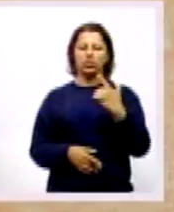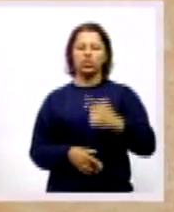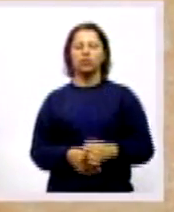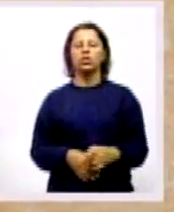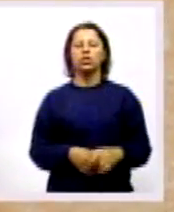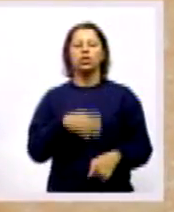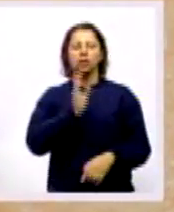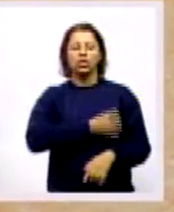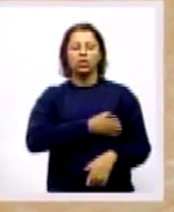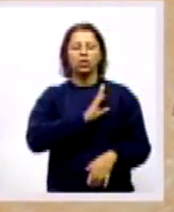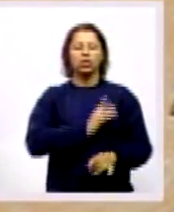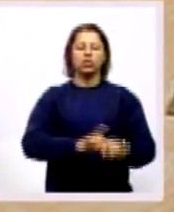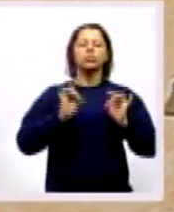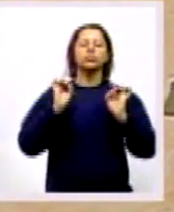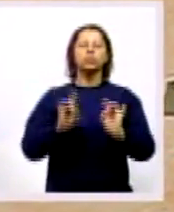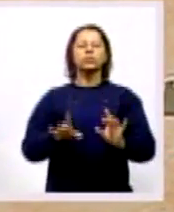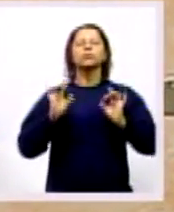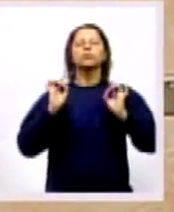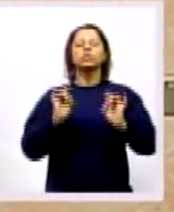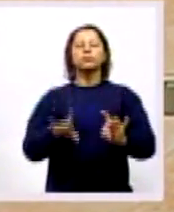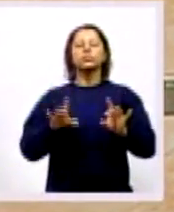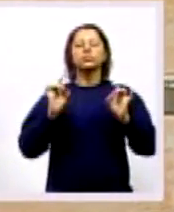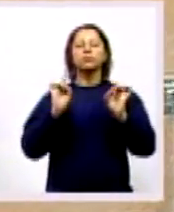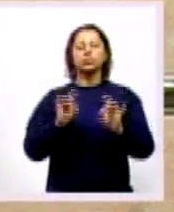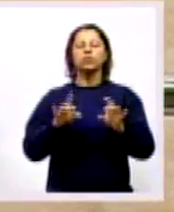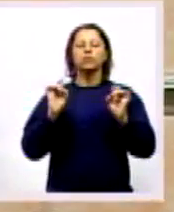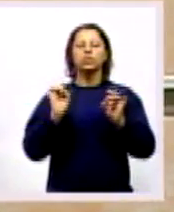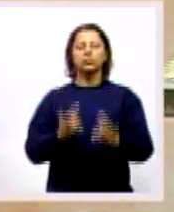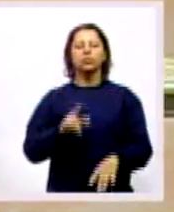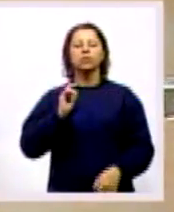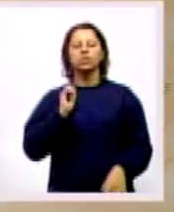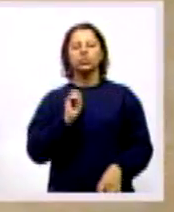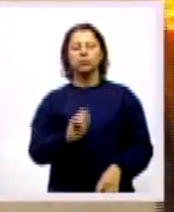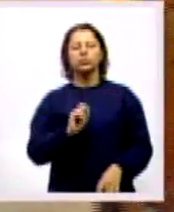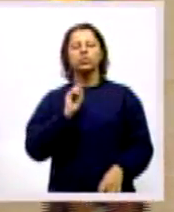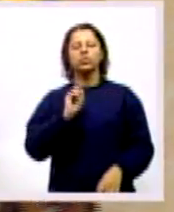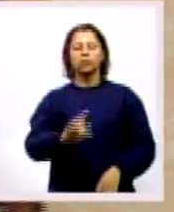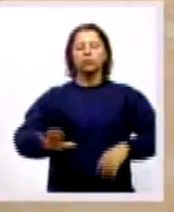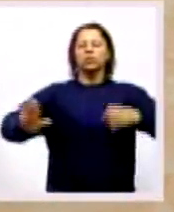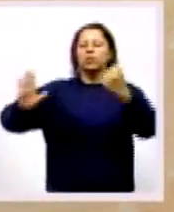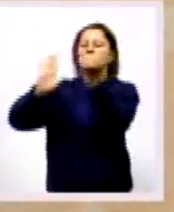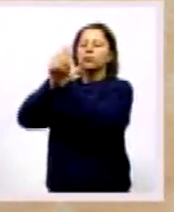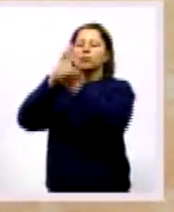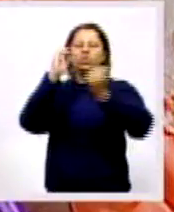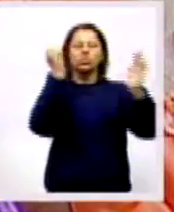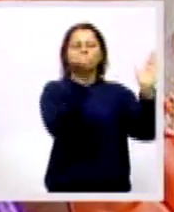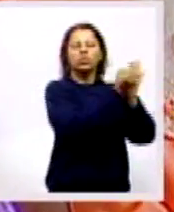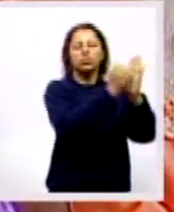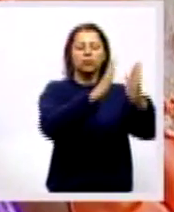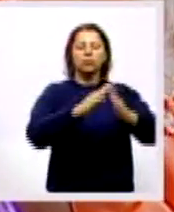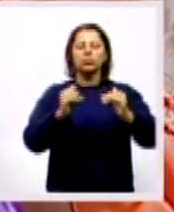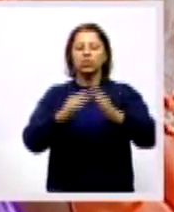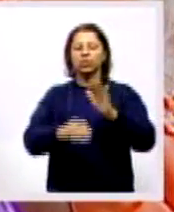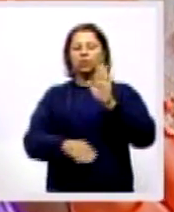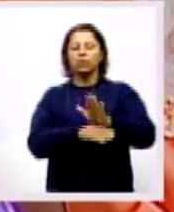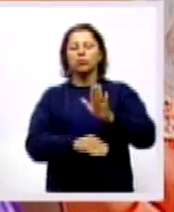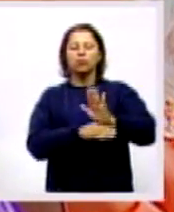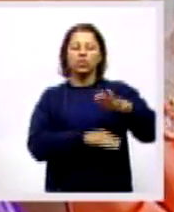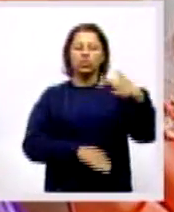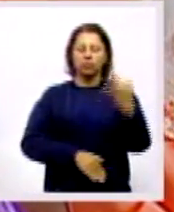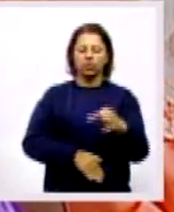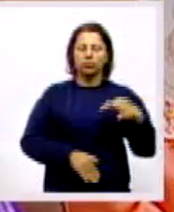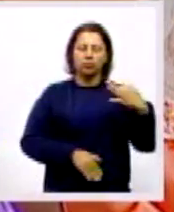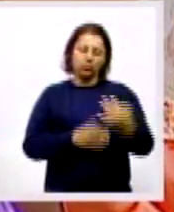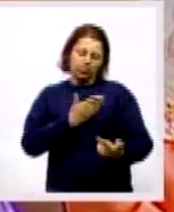raro coração, que na cruz pediu ajuda, quando a dor